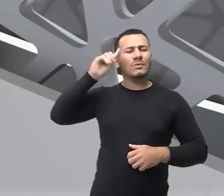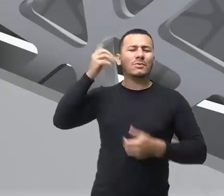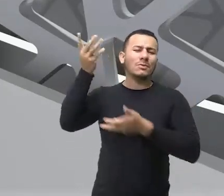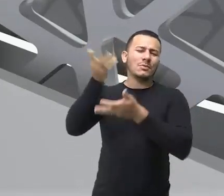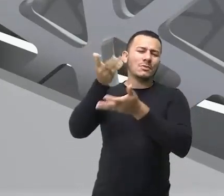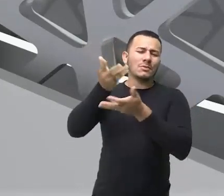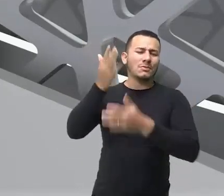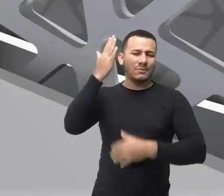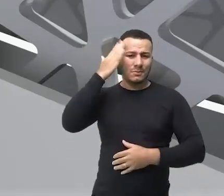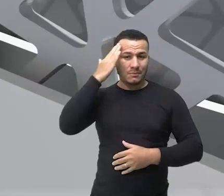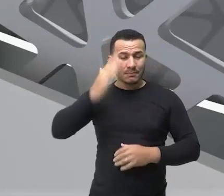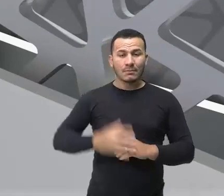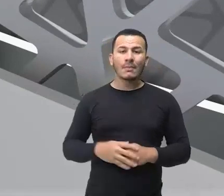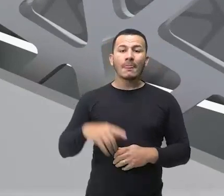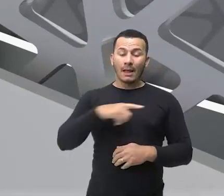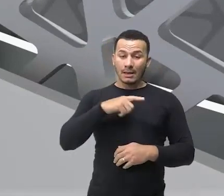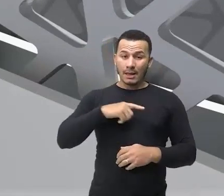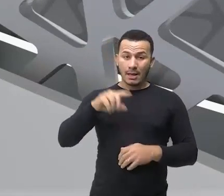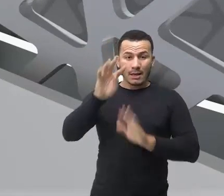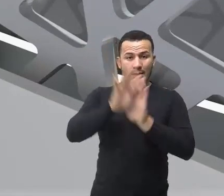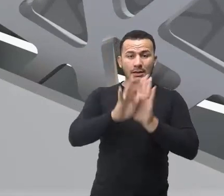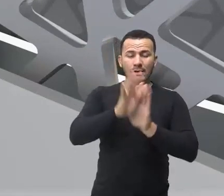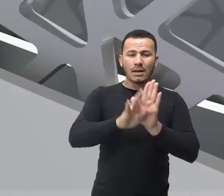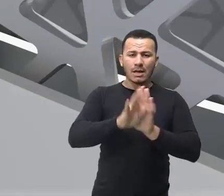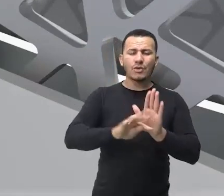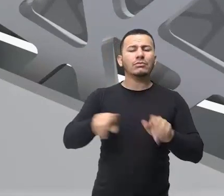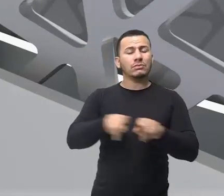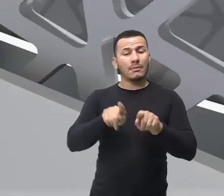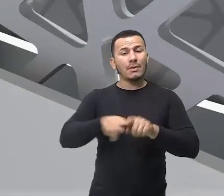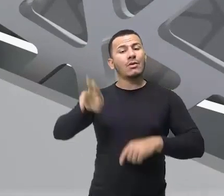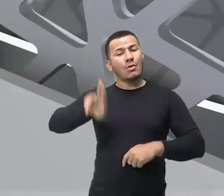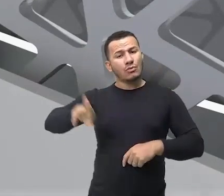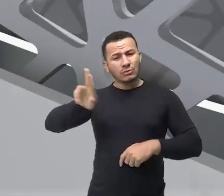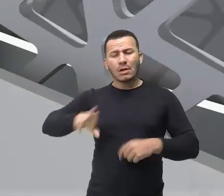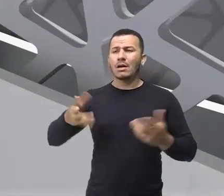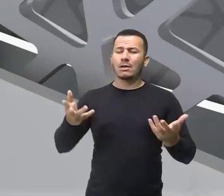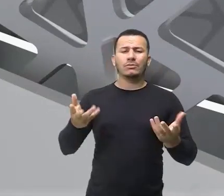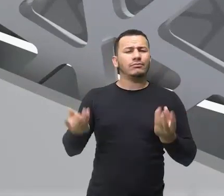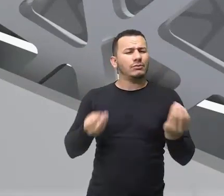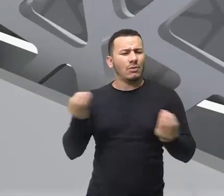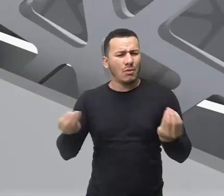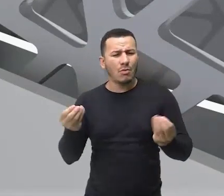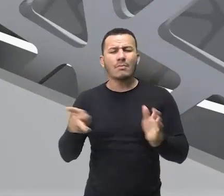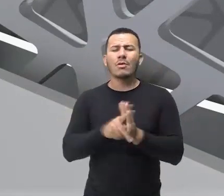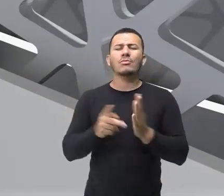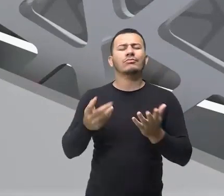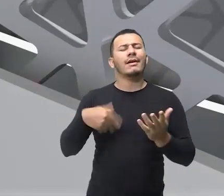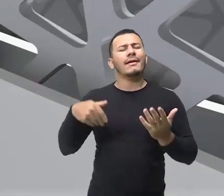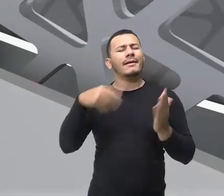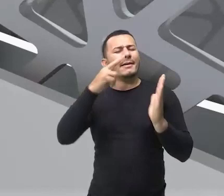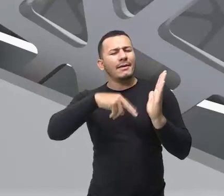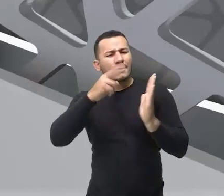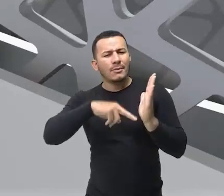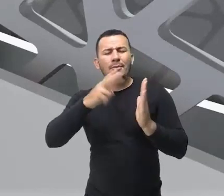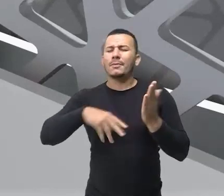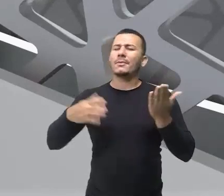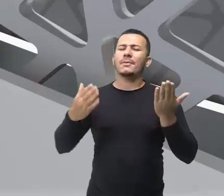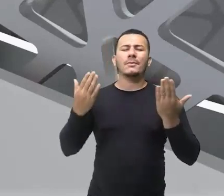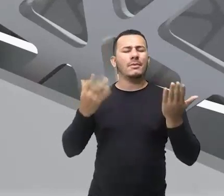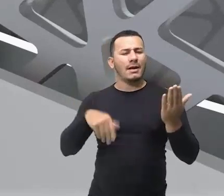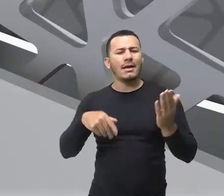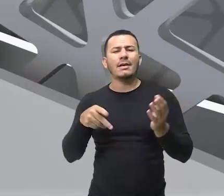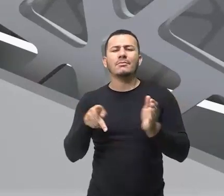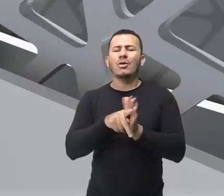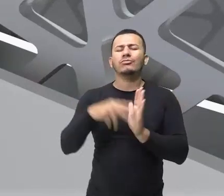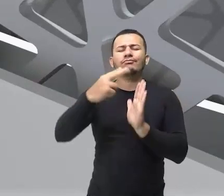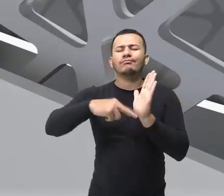dia. E existe um texto em especial que é muito utilizado muitas vezes para o nosso entretenimento, para o nosso lazer.